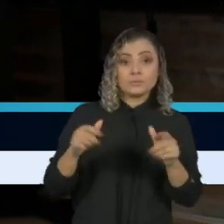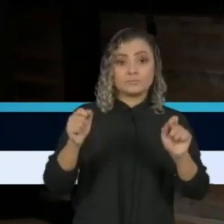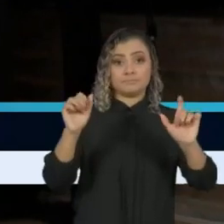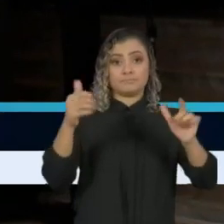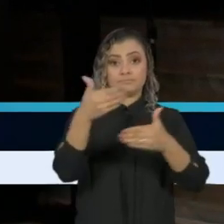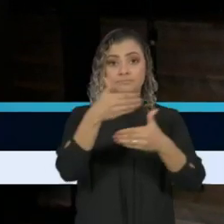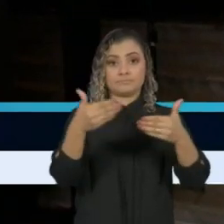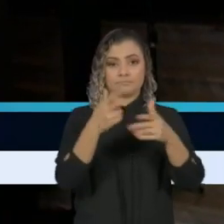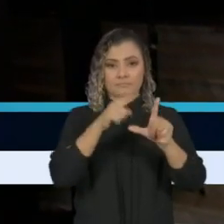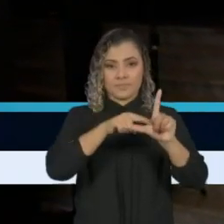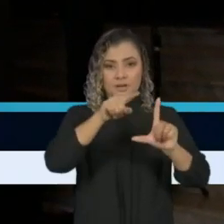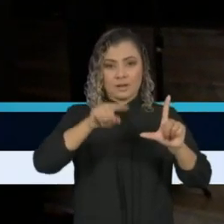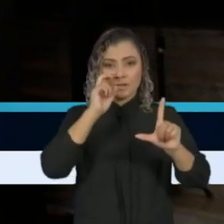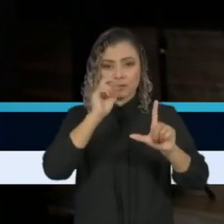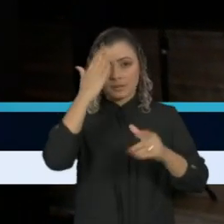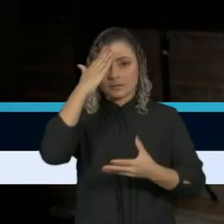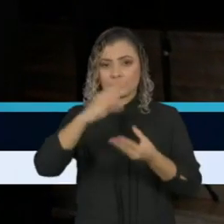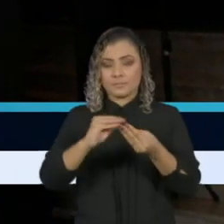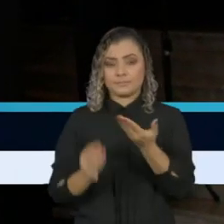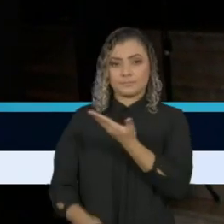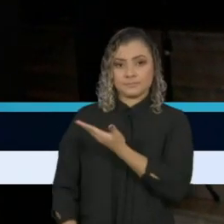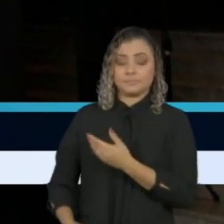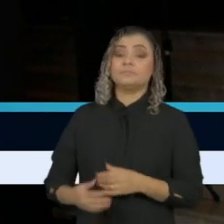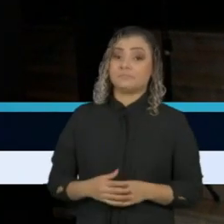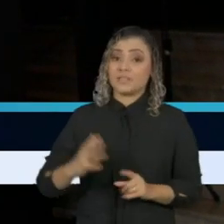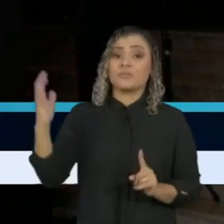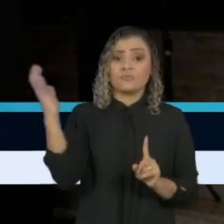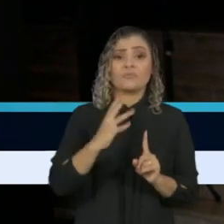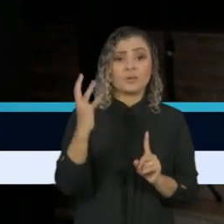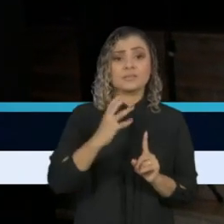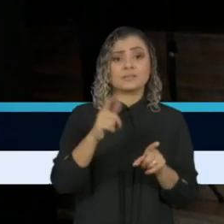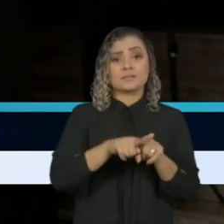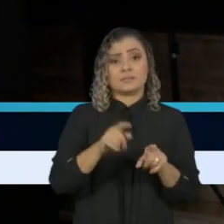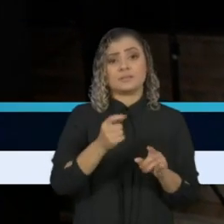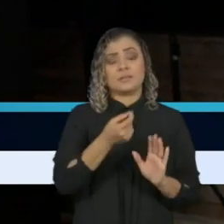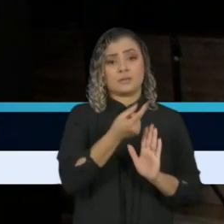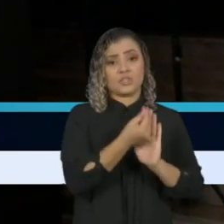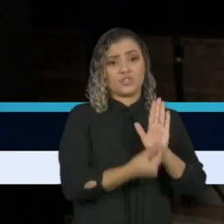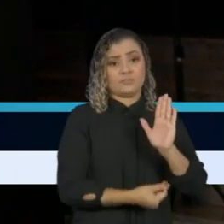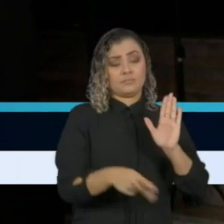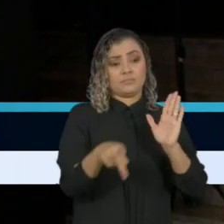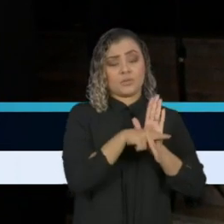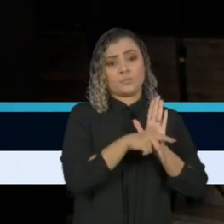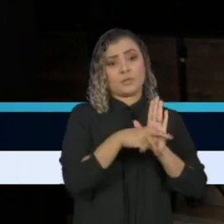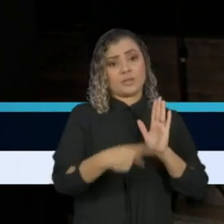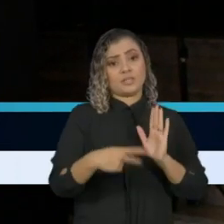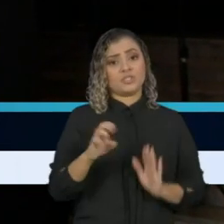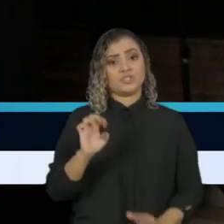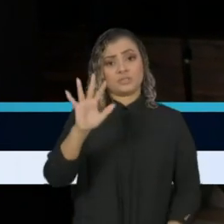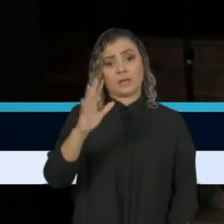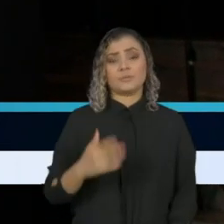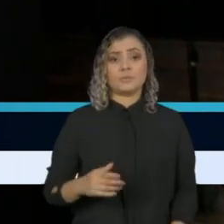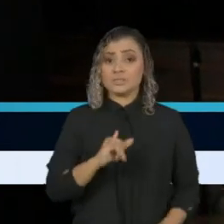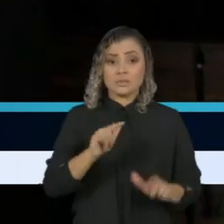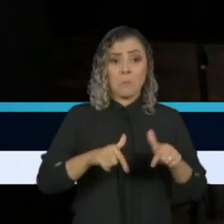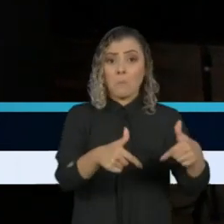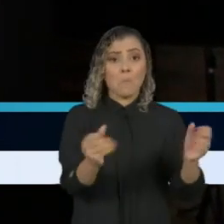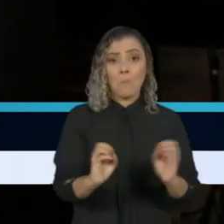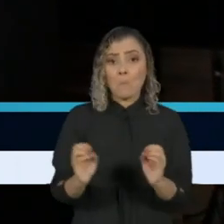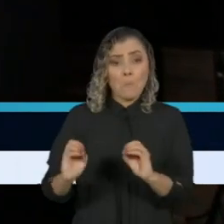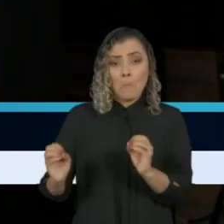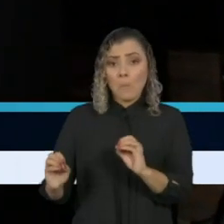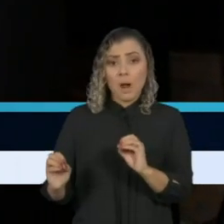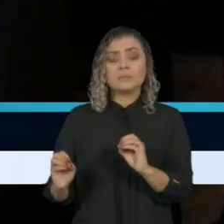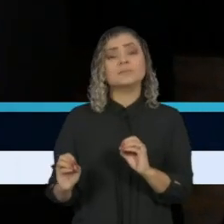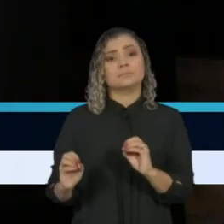nós vamos entender, impacta diretamente o caixa do Estado. Então, se essa projeção e nada for feito, né,